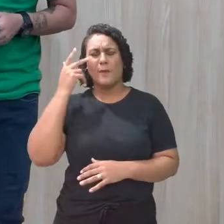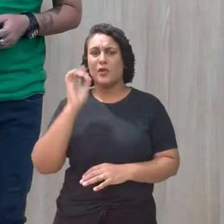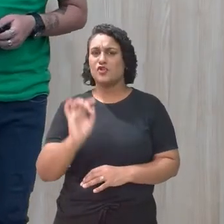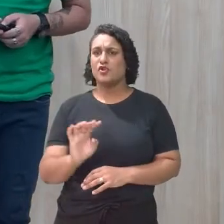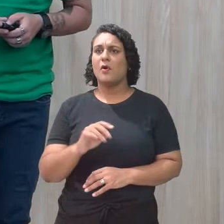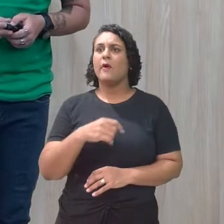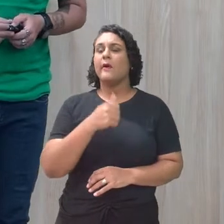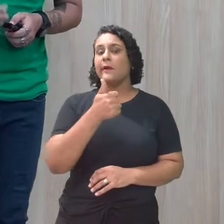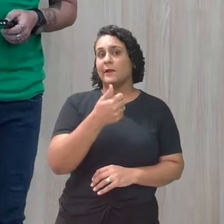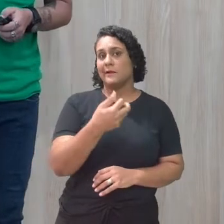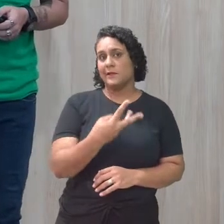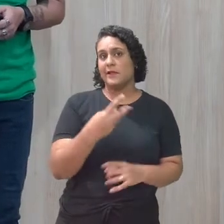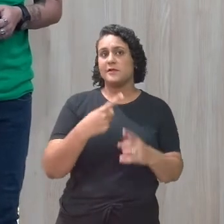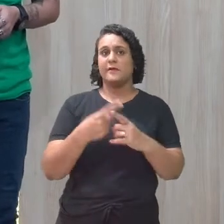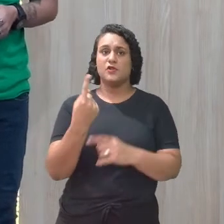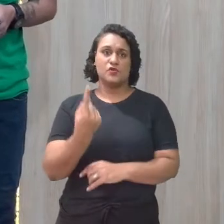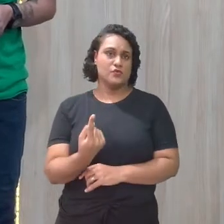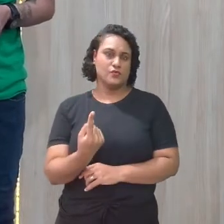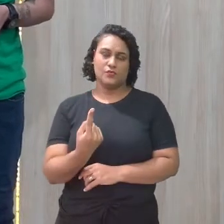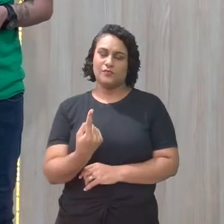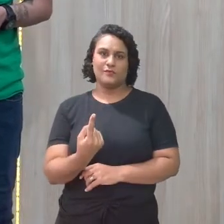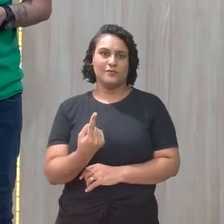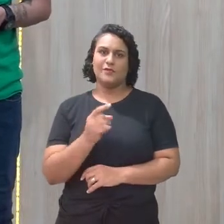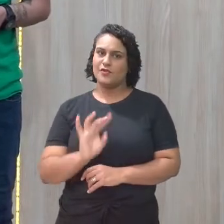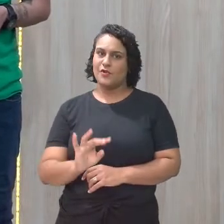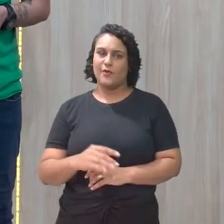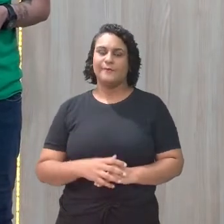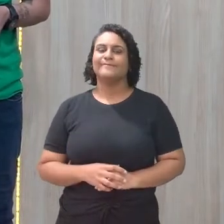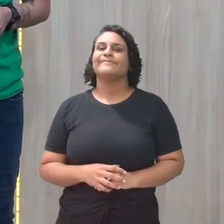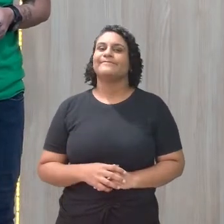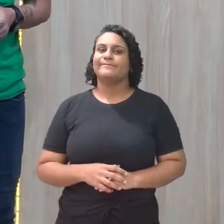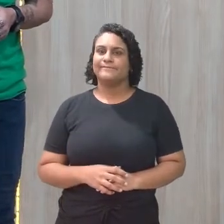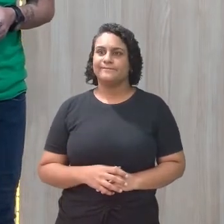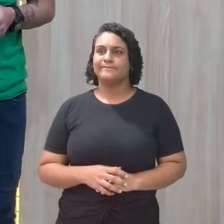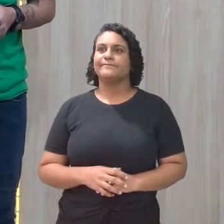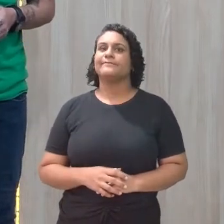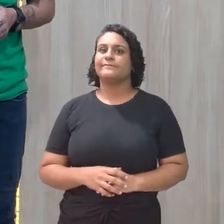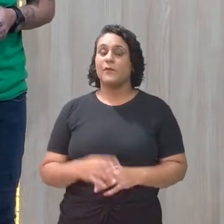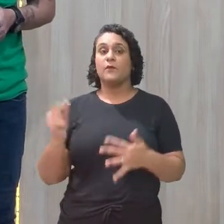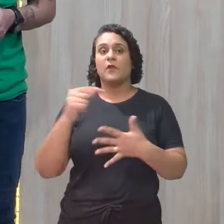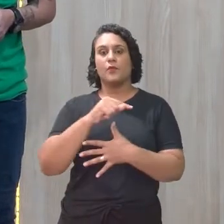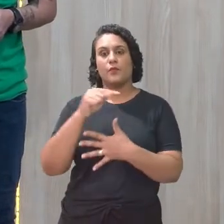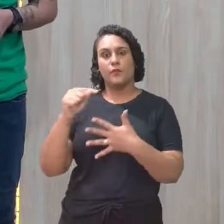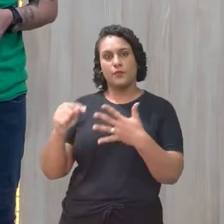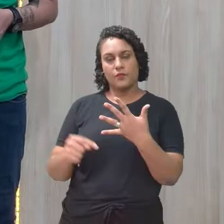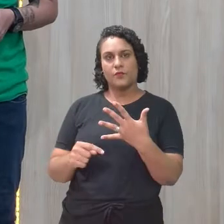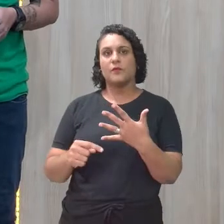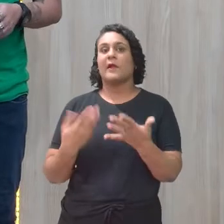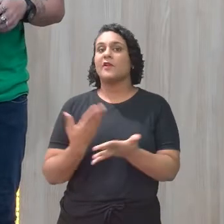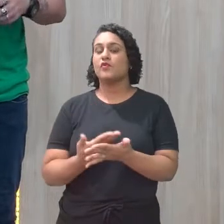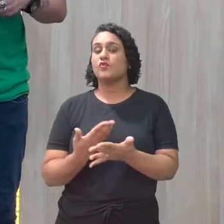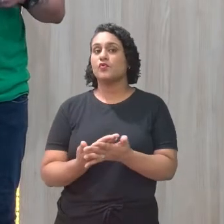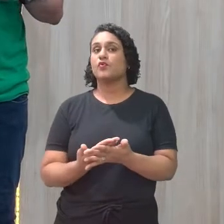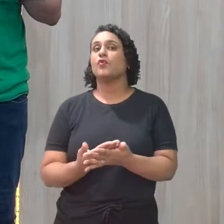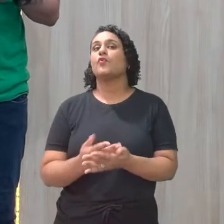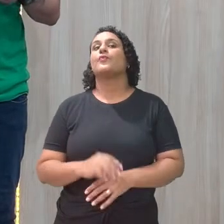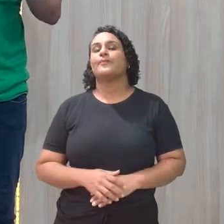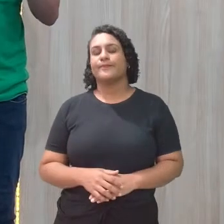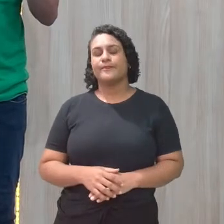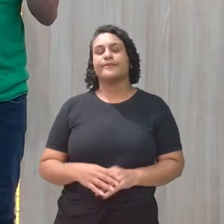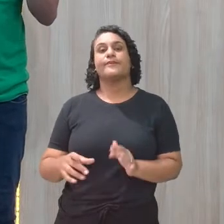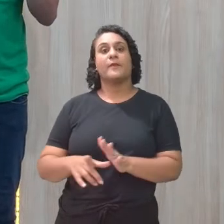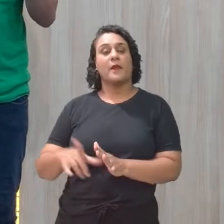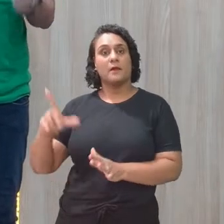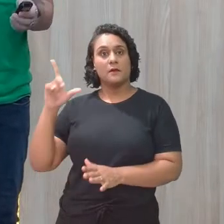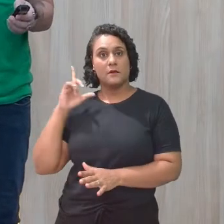o 13 com uma multiplicação de 1 vezes ele mesmo. Então, esses elementos que a gente viu nas aulas passadas são os elementos que